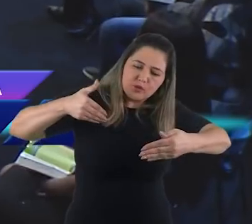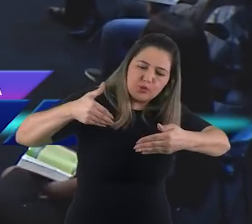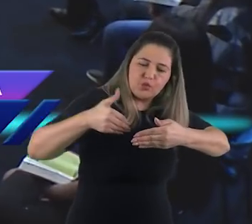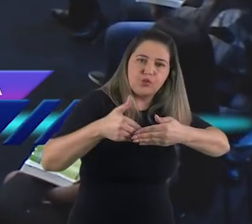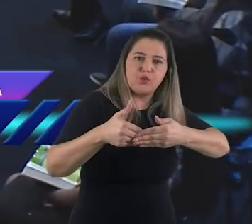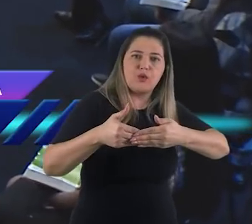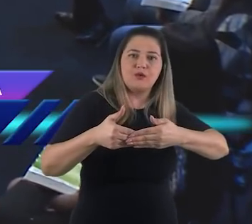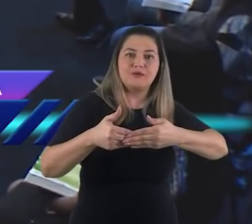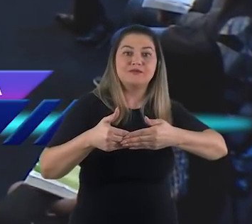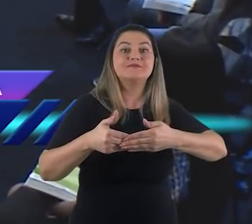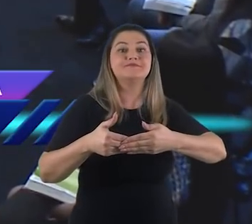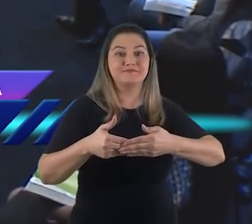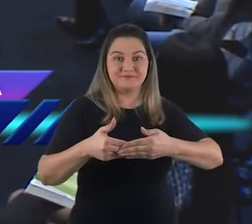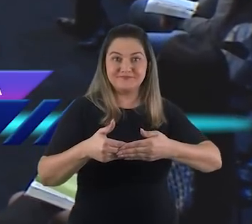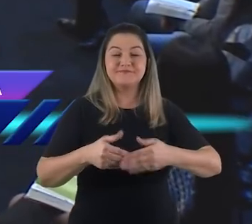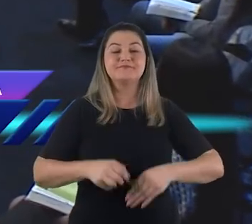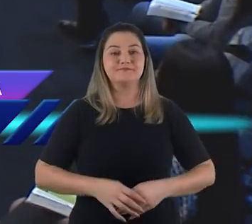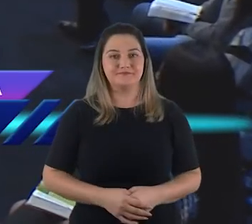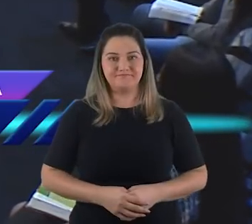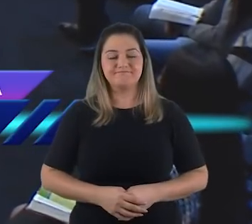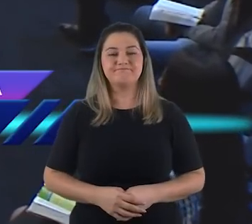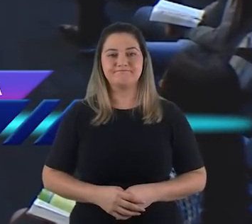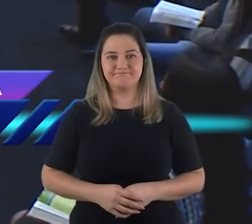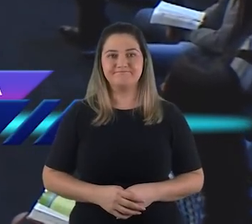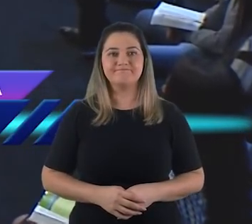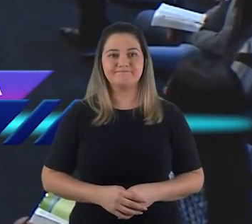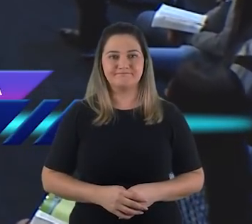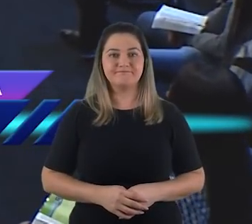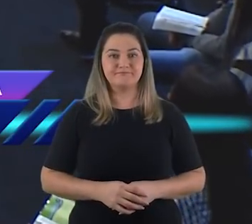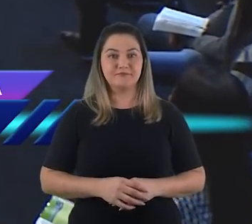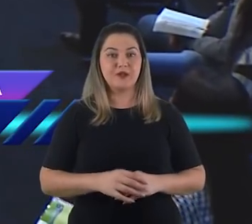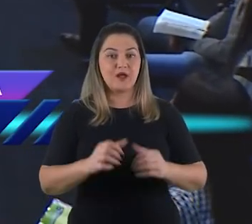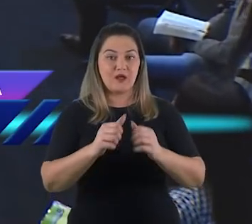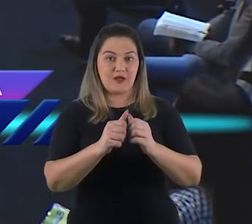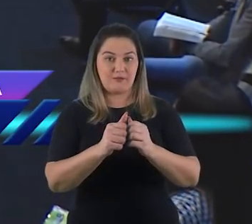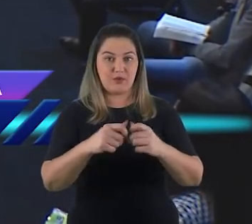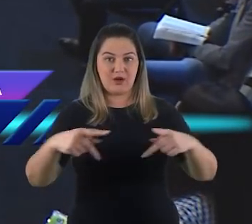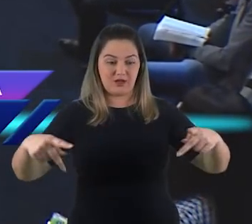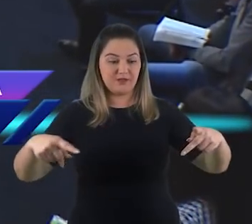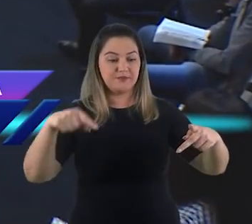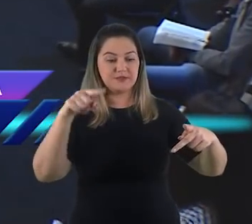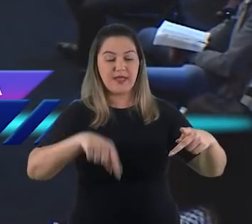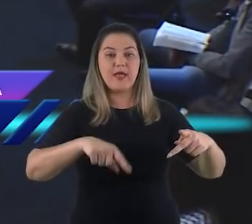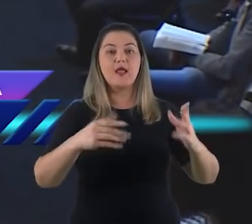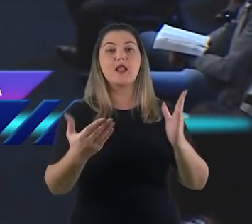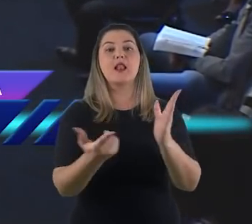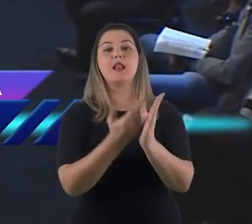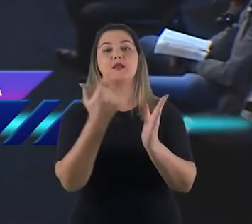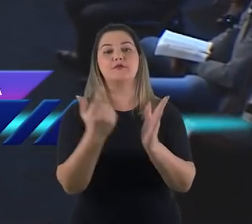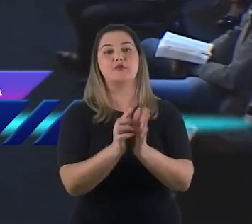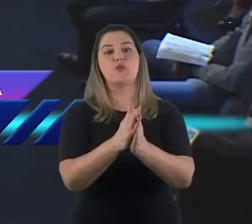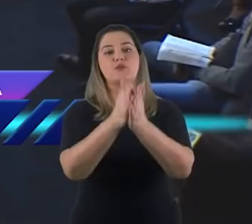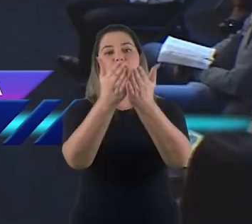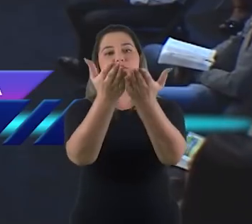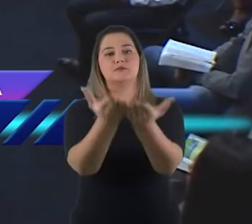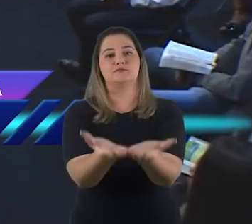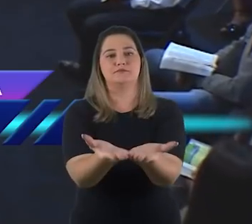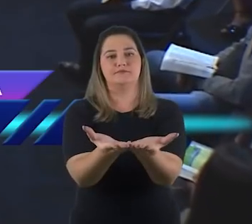Porque tudo está muito perto de acontecer. O livro do Apocalipse é um livro aberto.